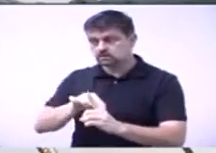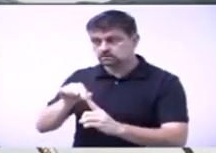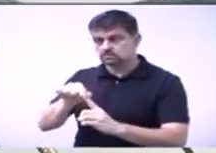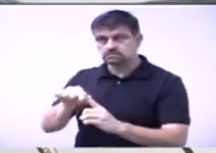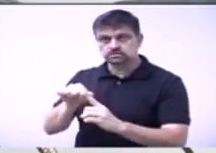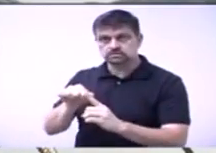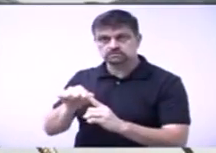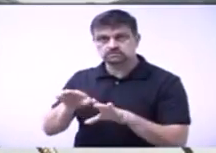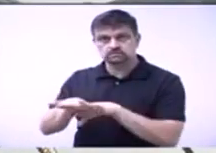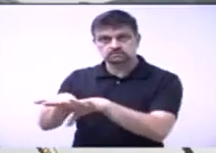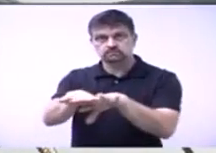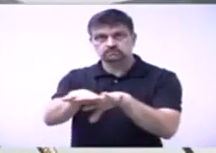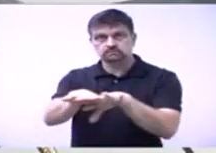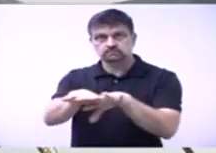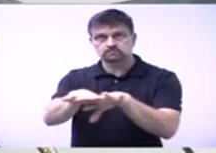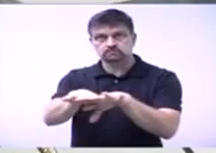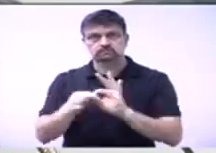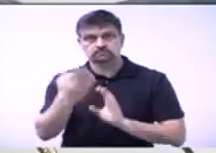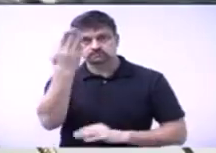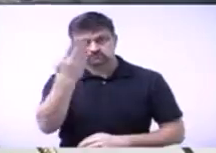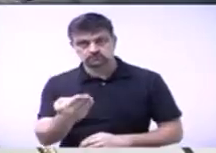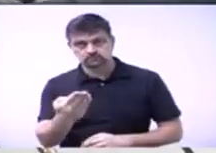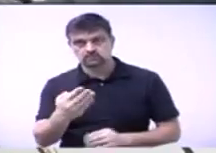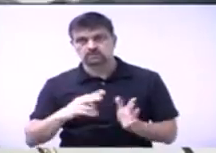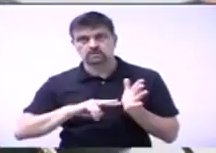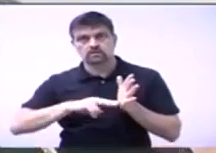união aqui, ela não pare por aqui.